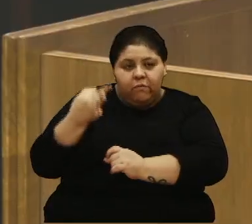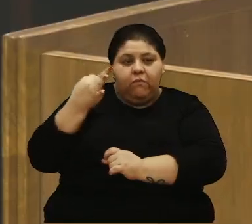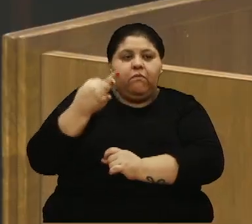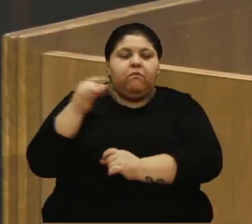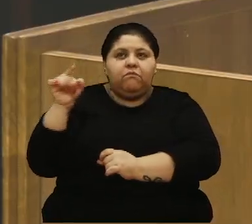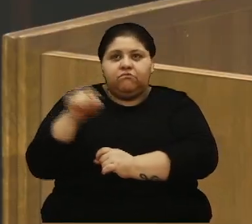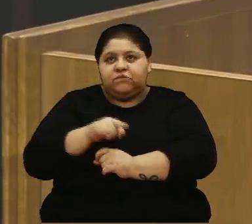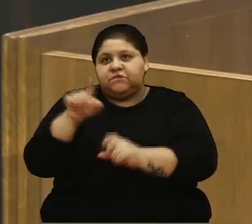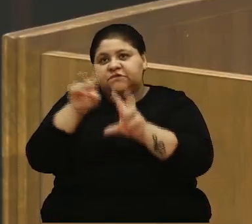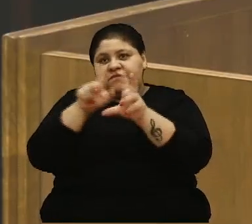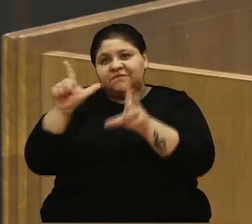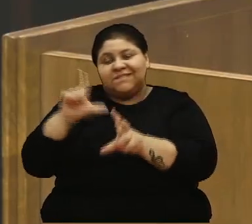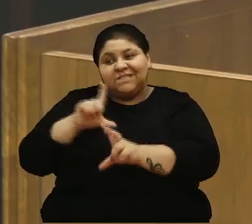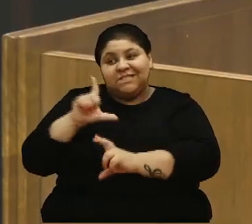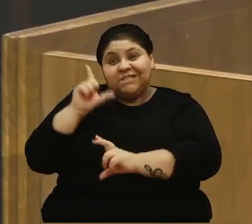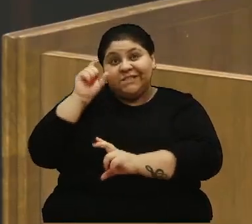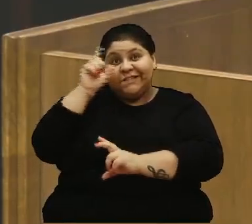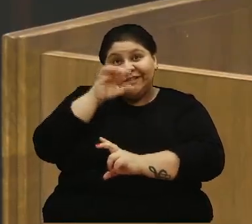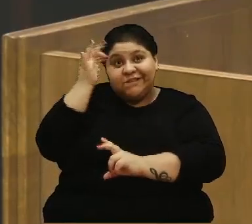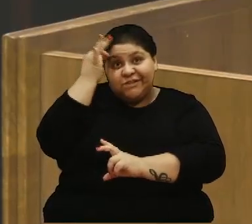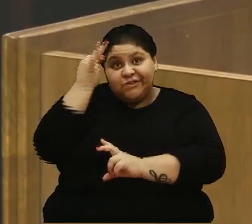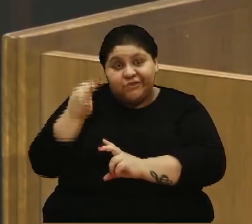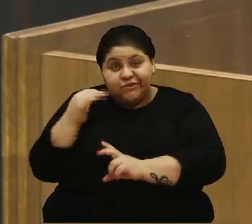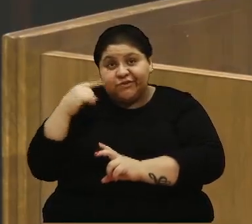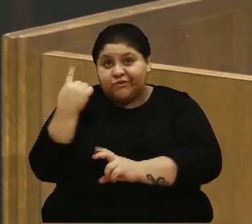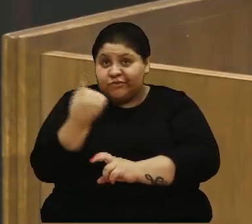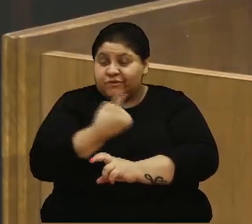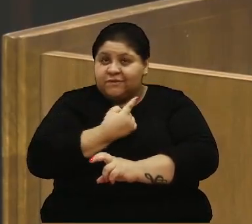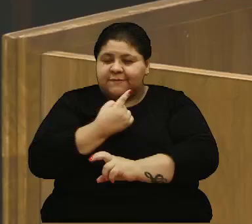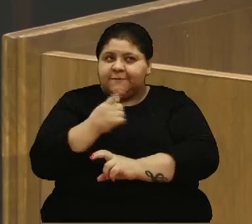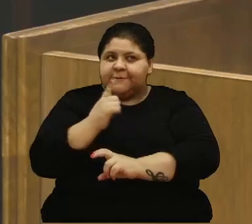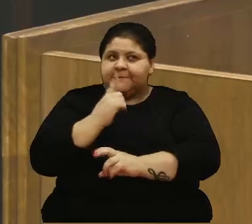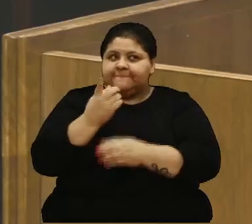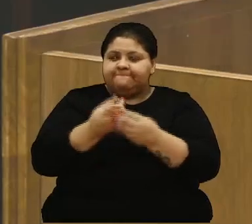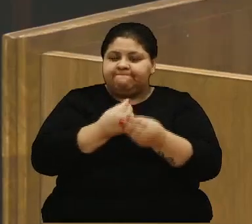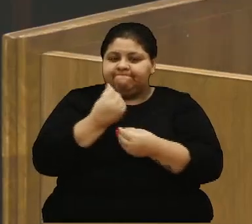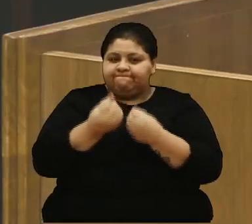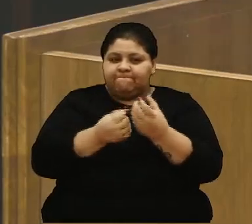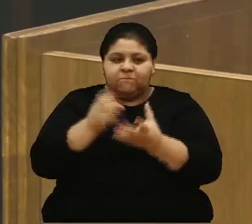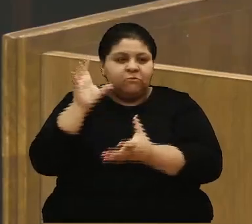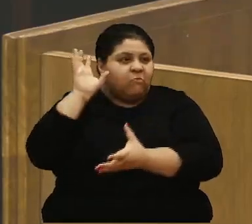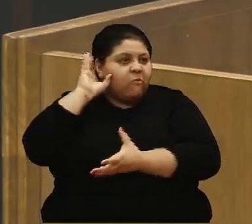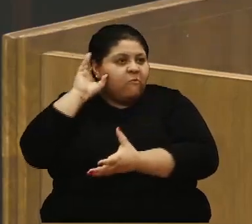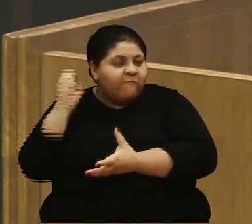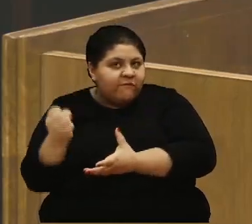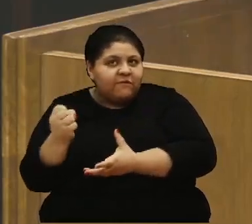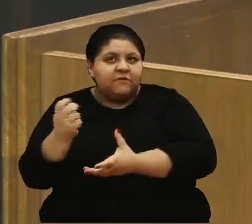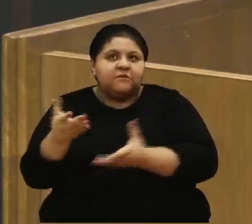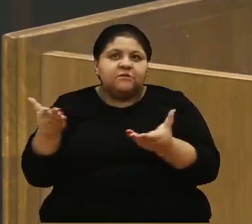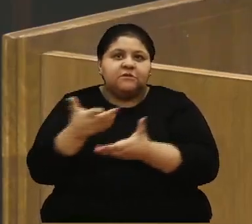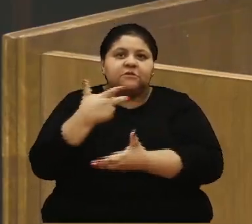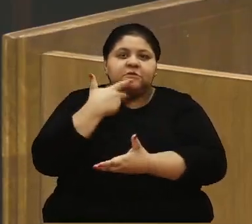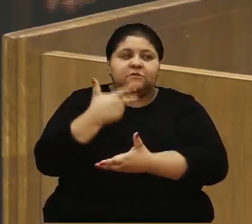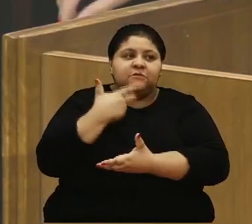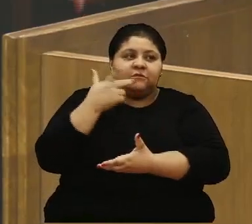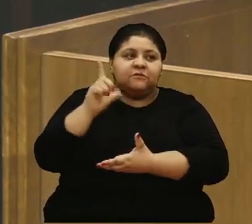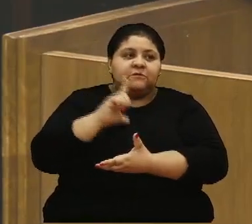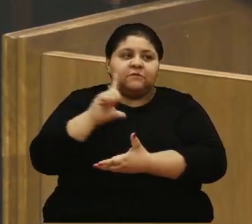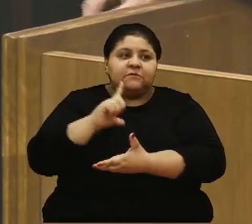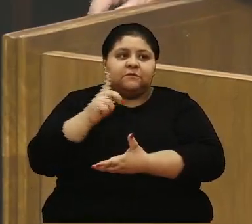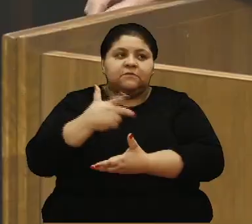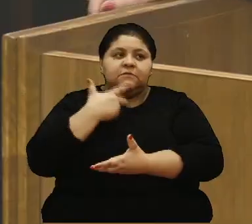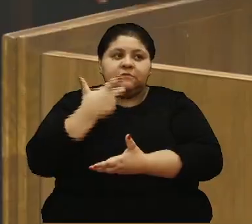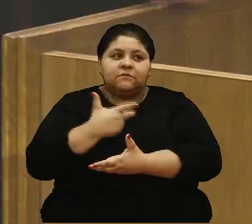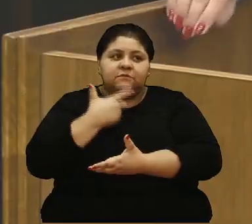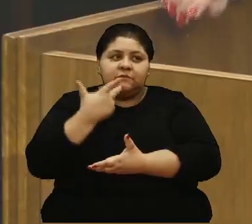é um tema que a gente tem dificuldade de compreender se a gente não estiver ouvindo sobre ele, né? A gente já falou várias vezes, teve uma fala,